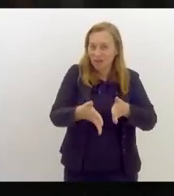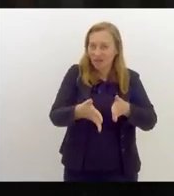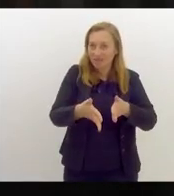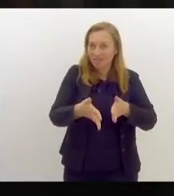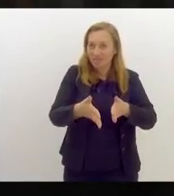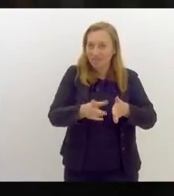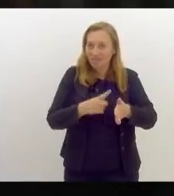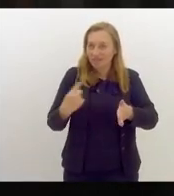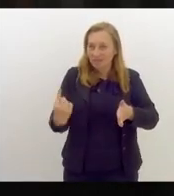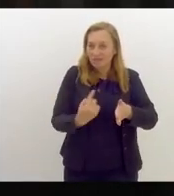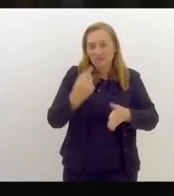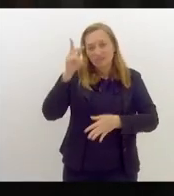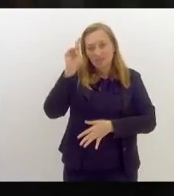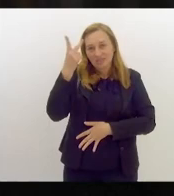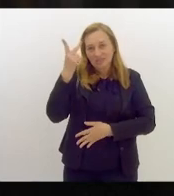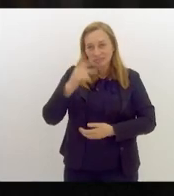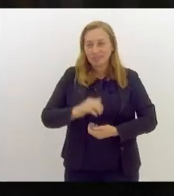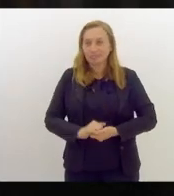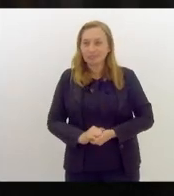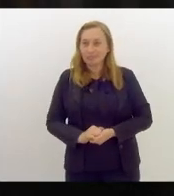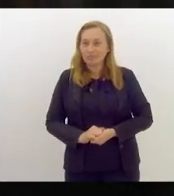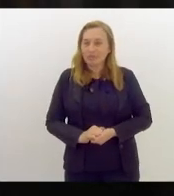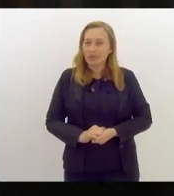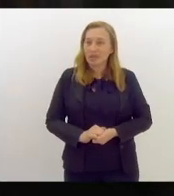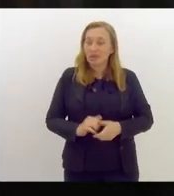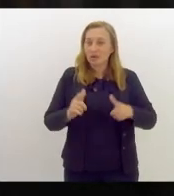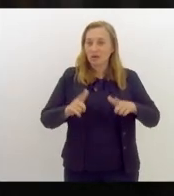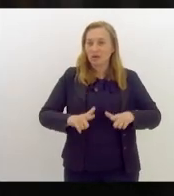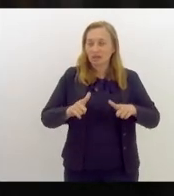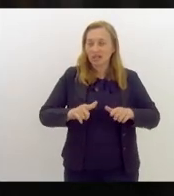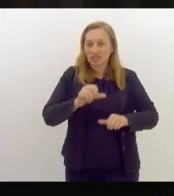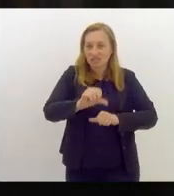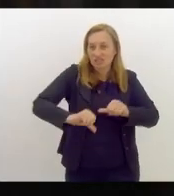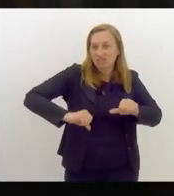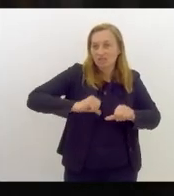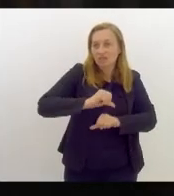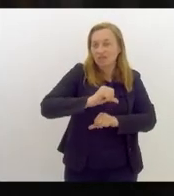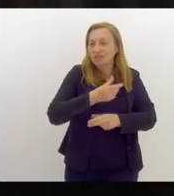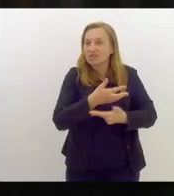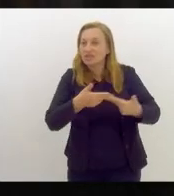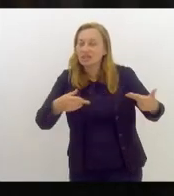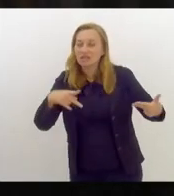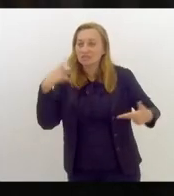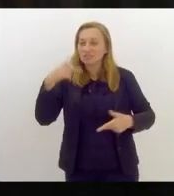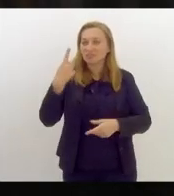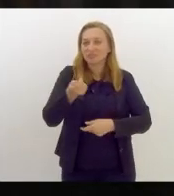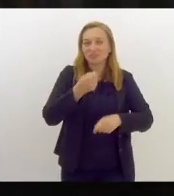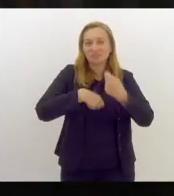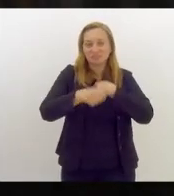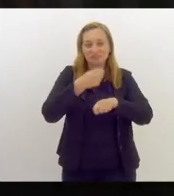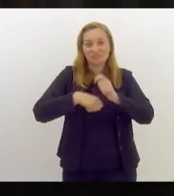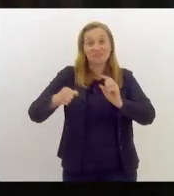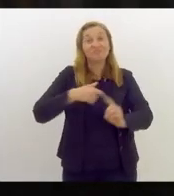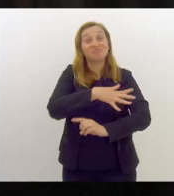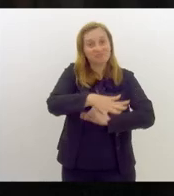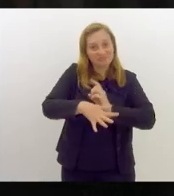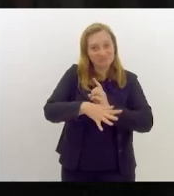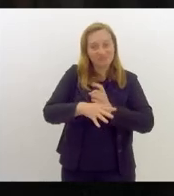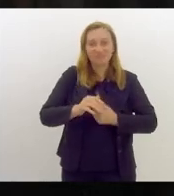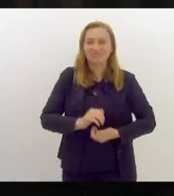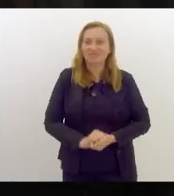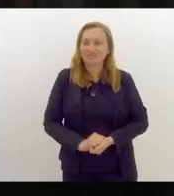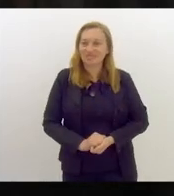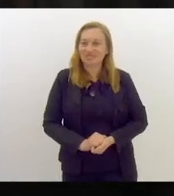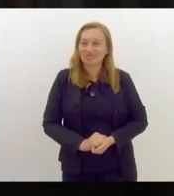da nossa história foi o palco de grandes transformações políticas econômicas e sociais